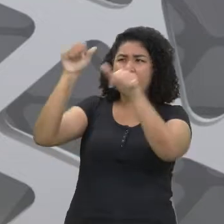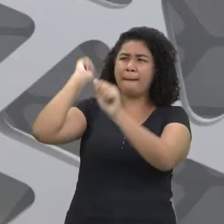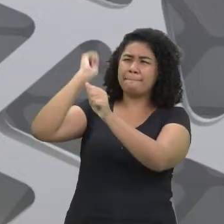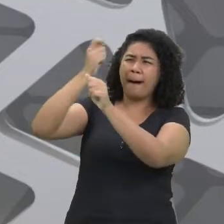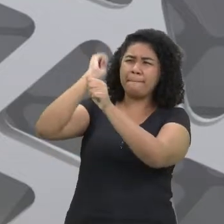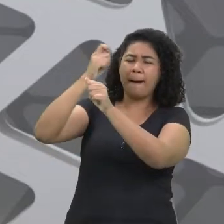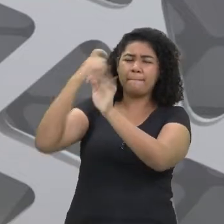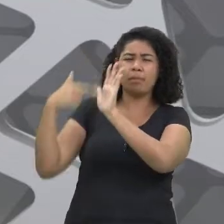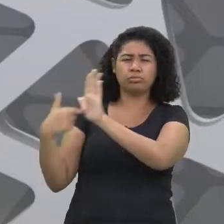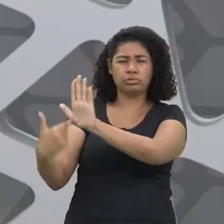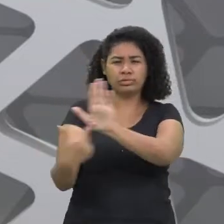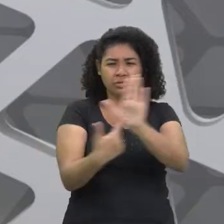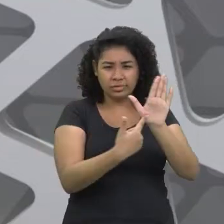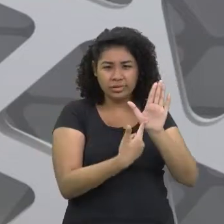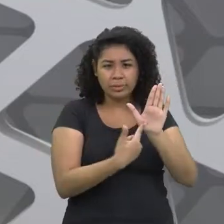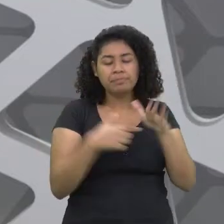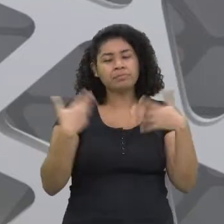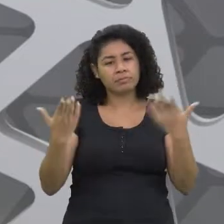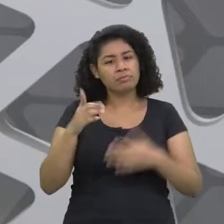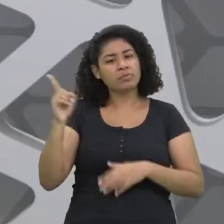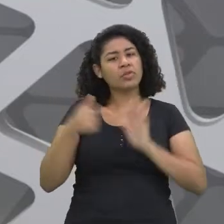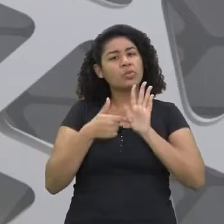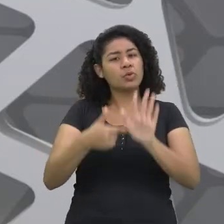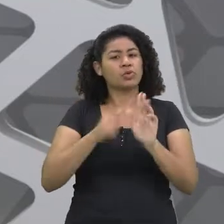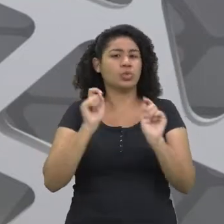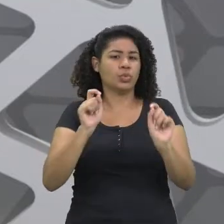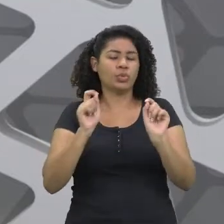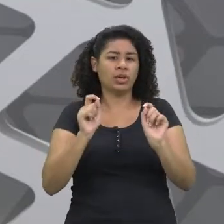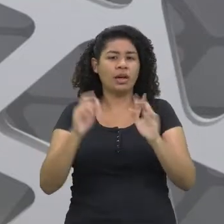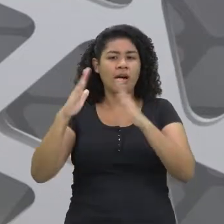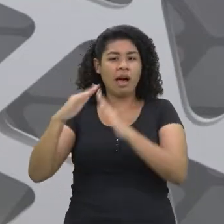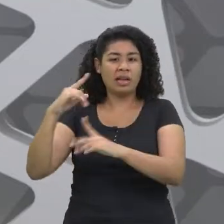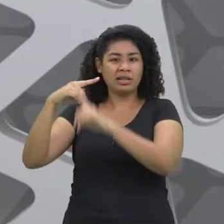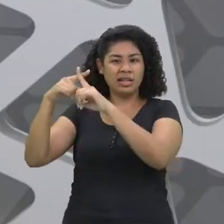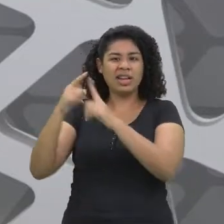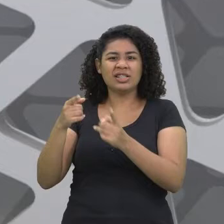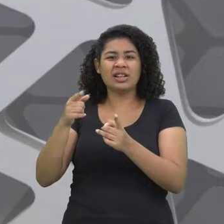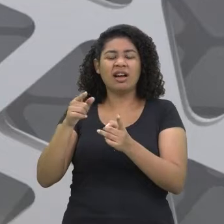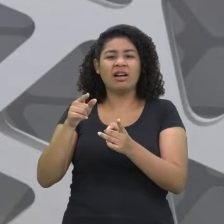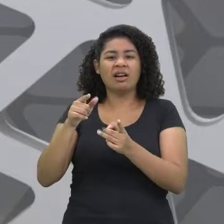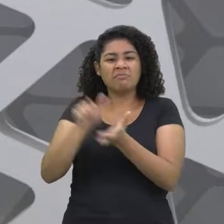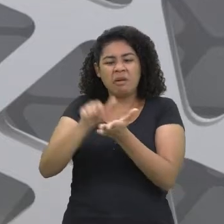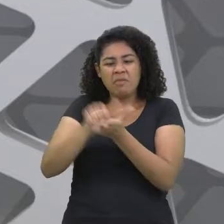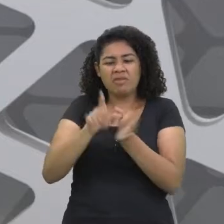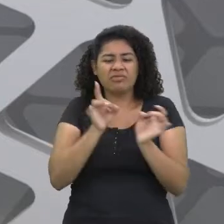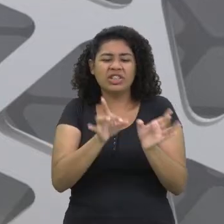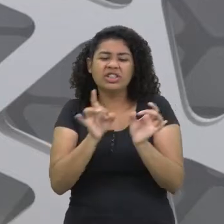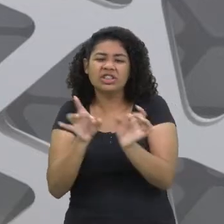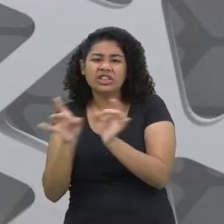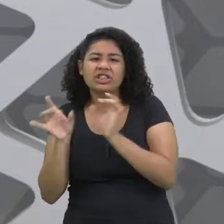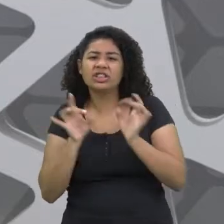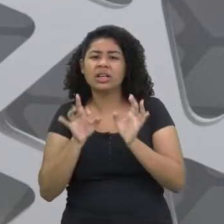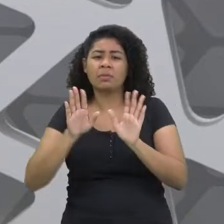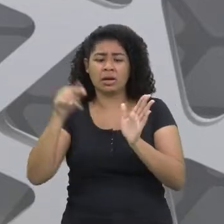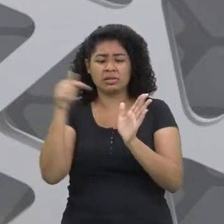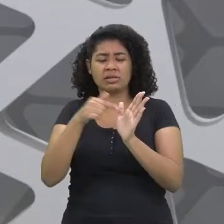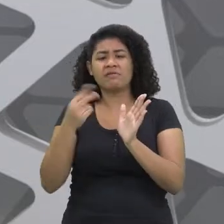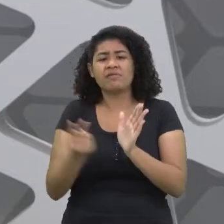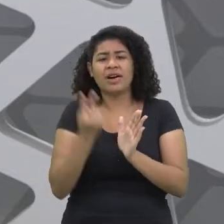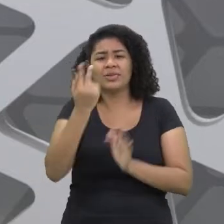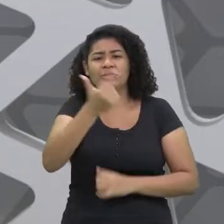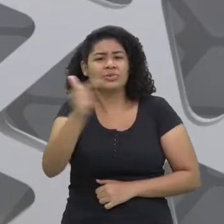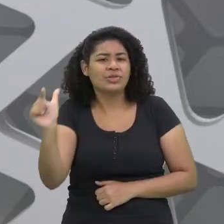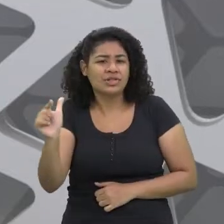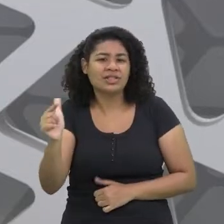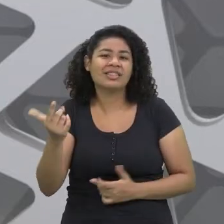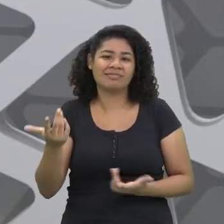seus fiéis, vendendo, né, artigos ditos religiosos, mas que não tinham valor algum, os crimes de simonia, e também a